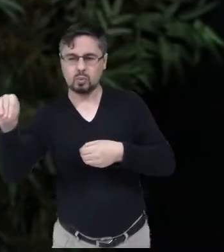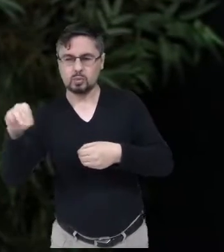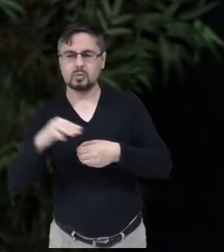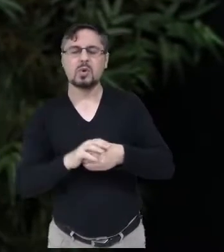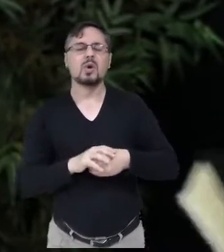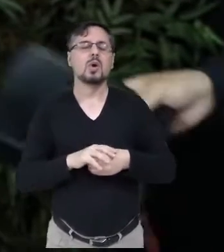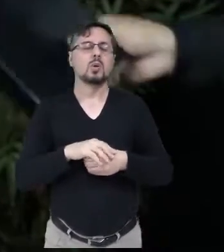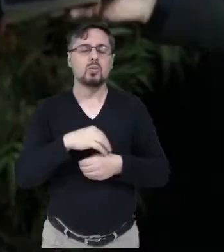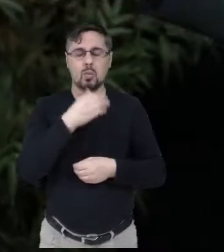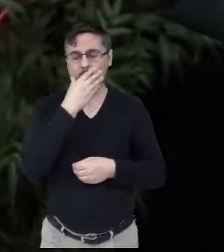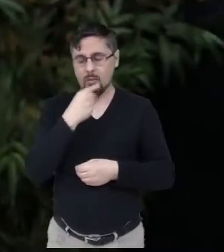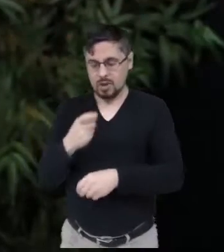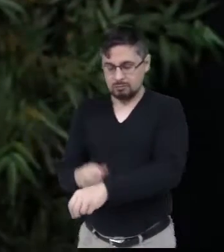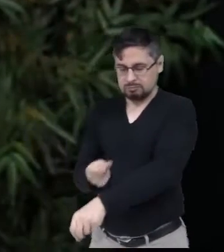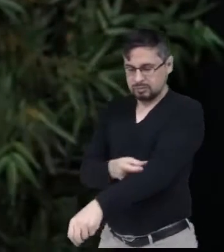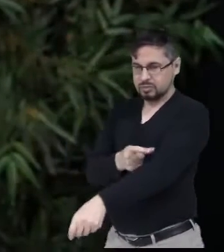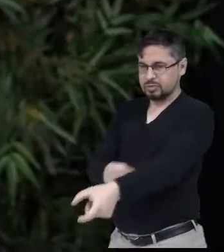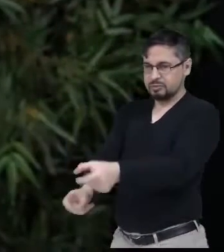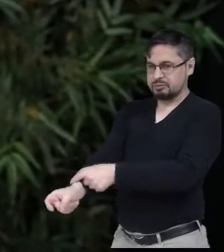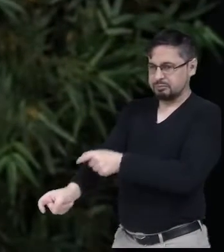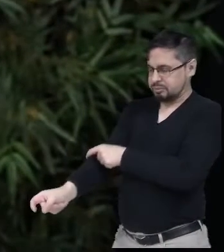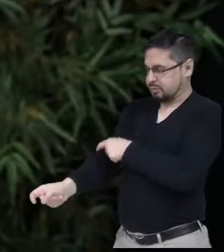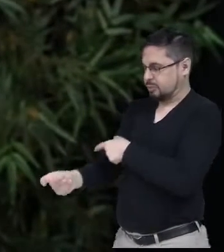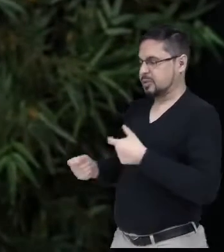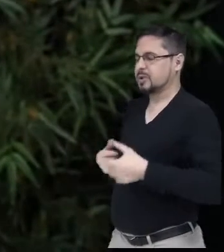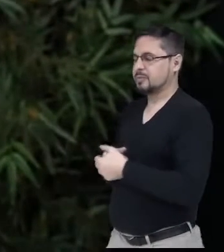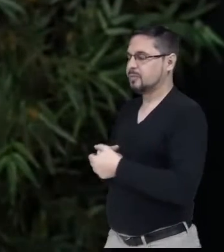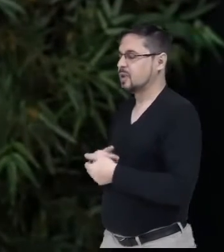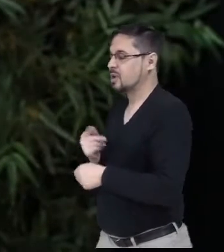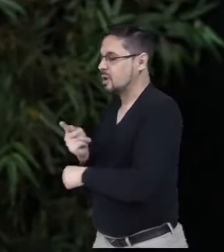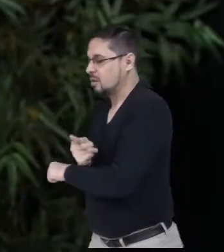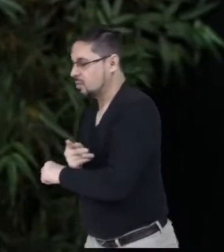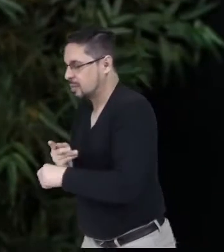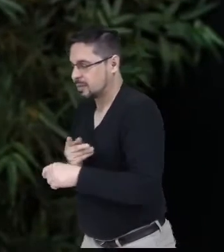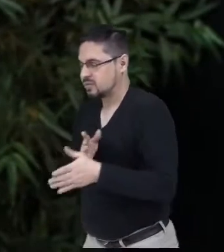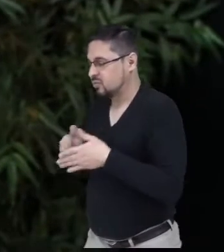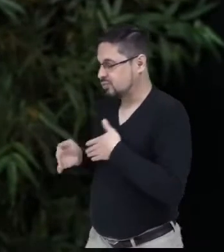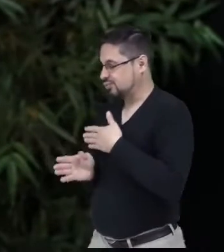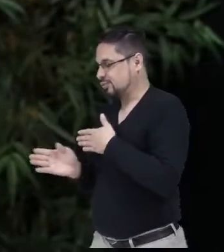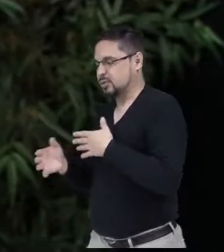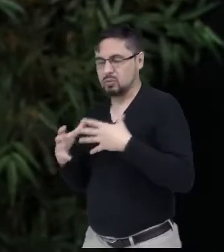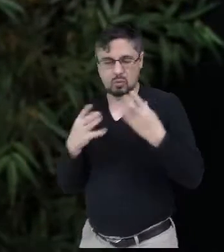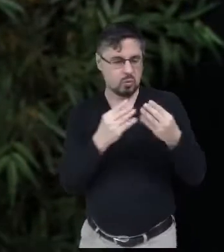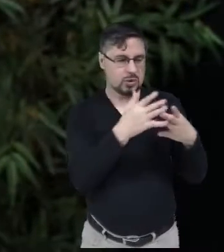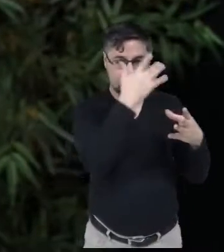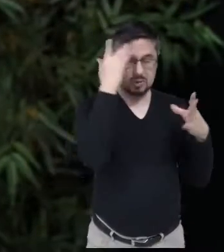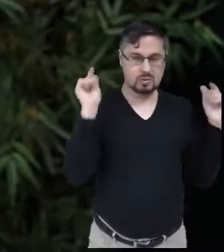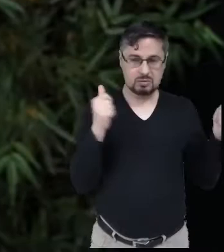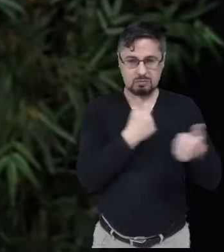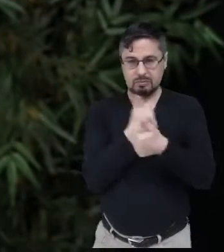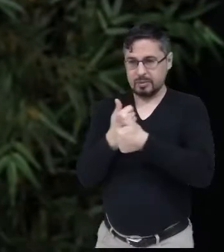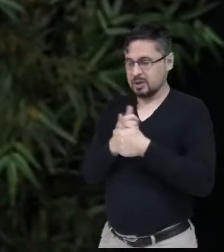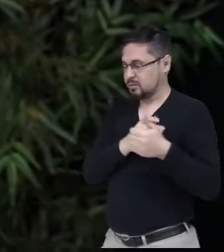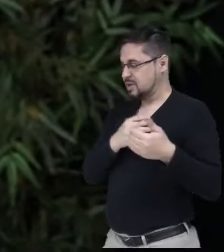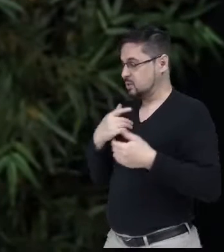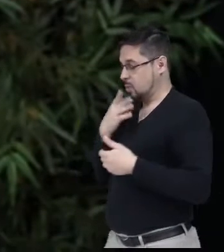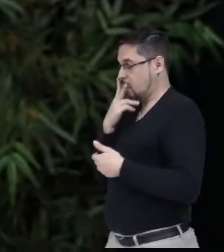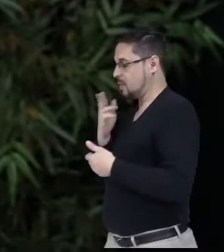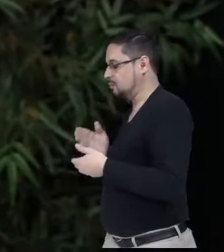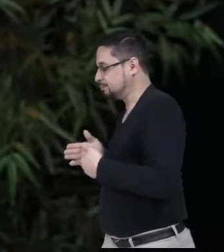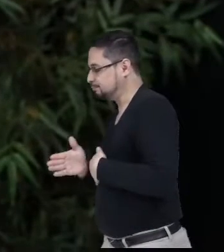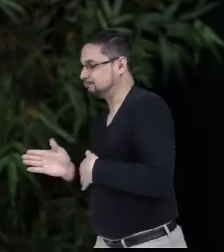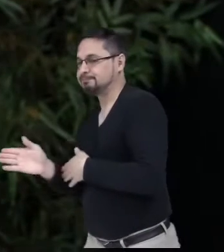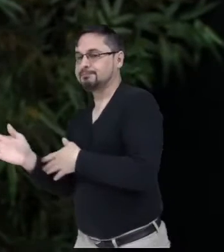homem leproso. Ele estava comprimido por uma grande multidão e aparece esse homem leproso, que é o foco da nossa